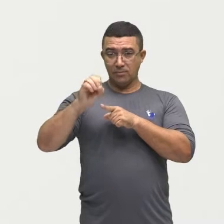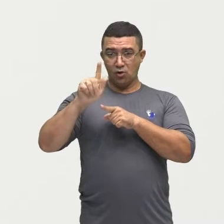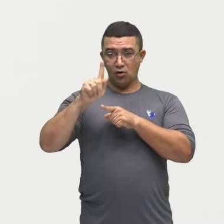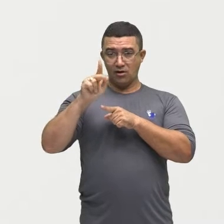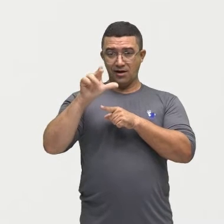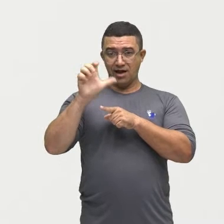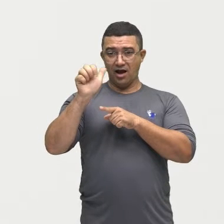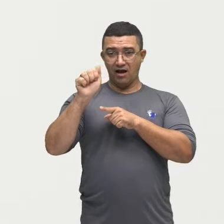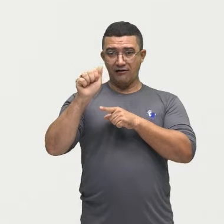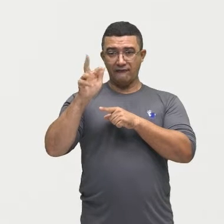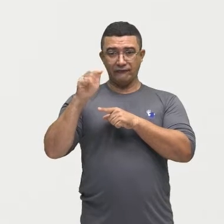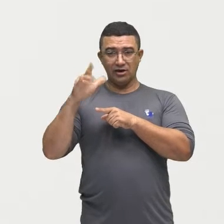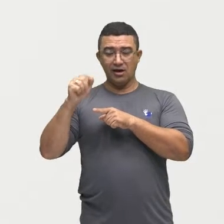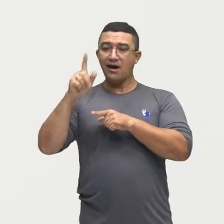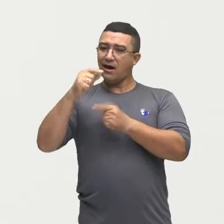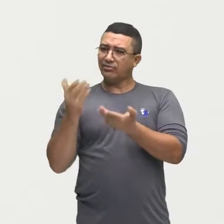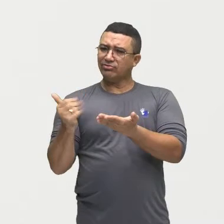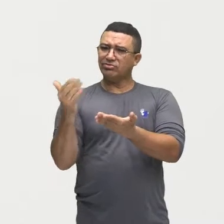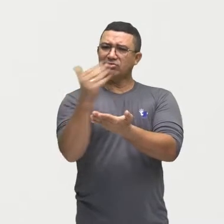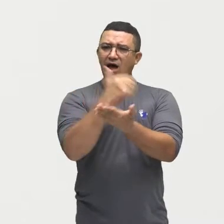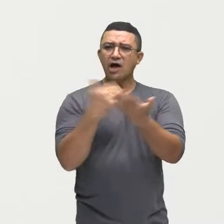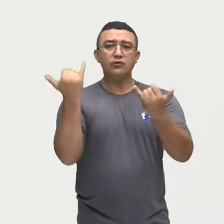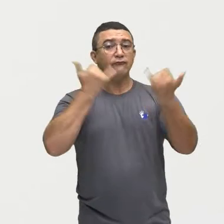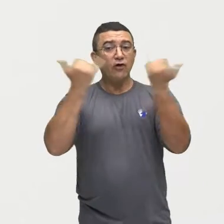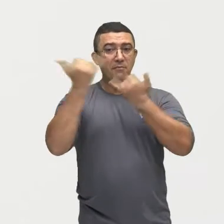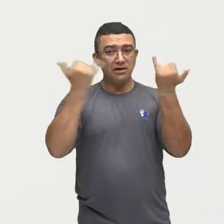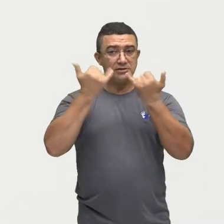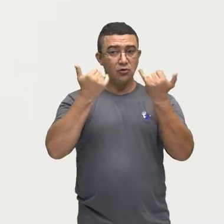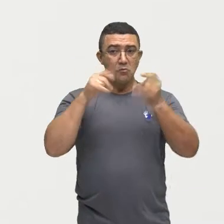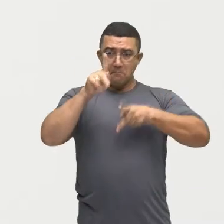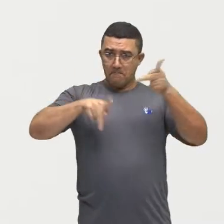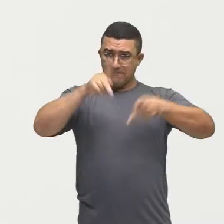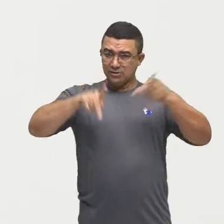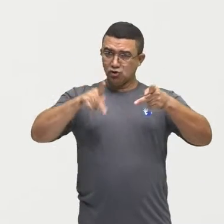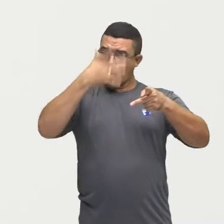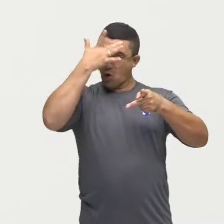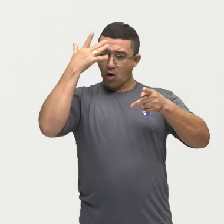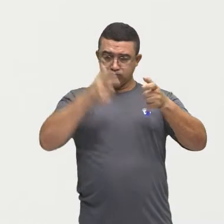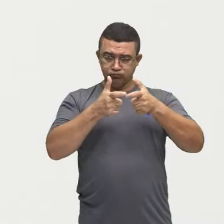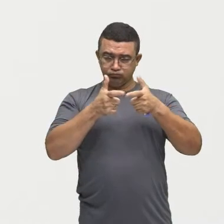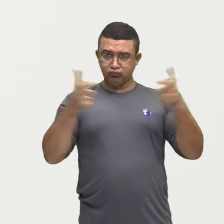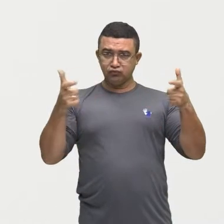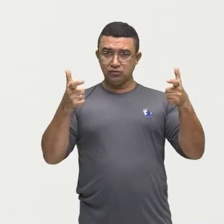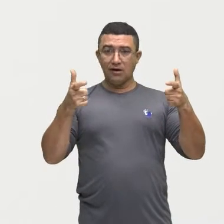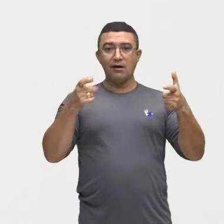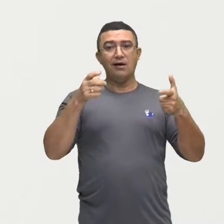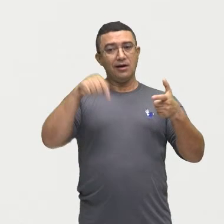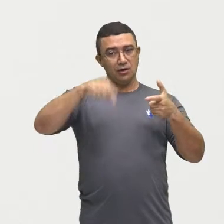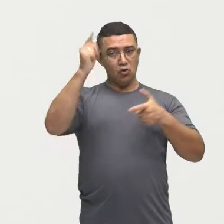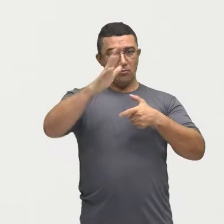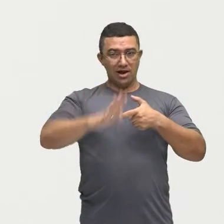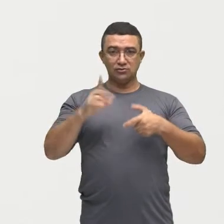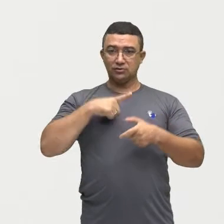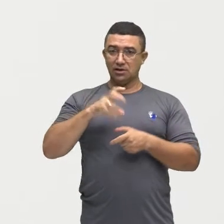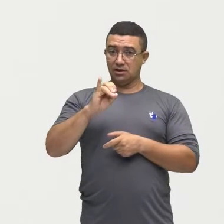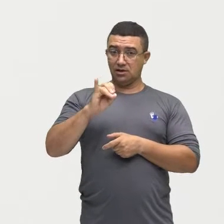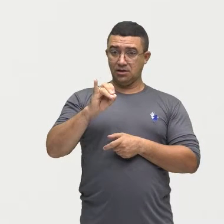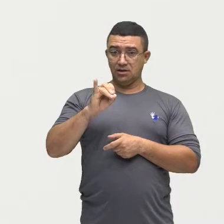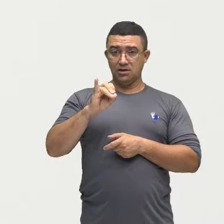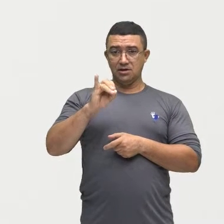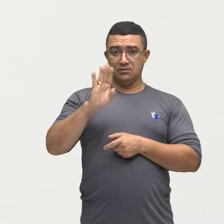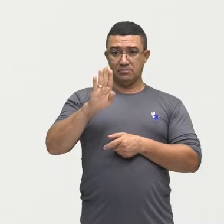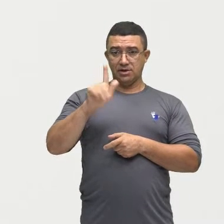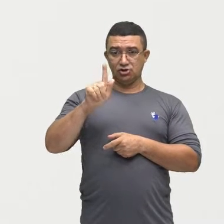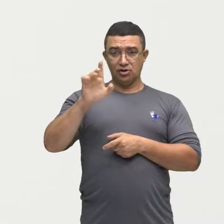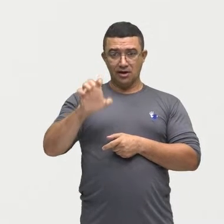à população. E aqui no Brasil, olha, a gente tem um instituto que é o IBGE, que ele vai ser o responsável